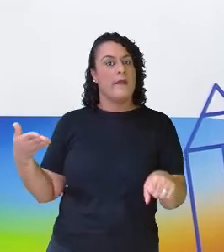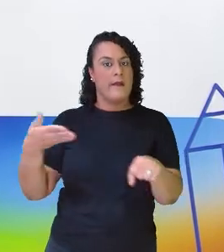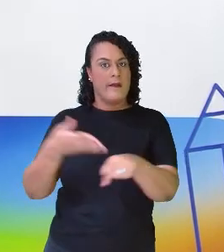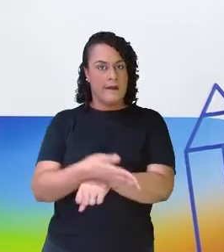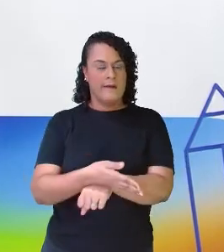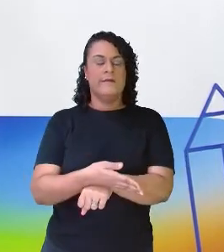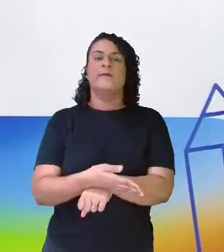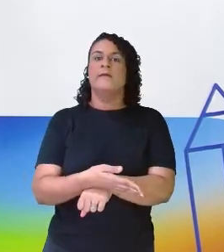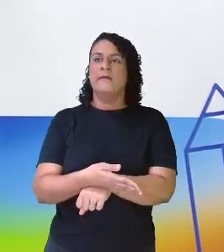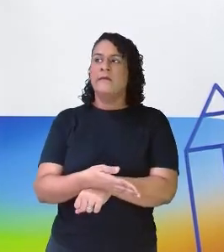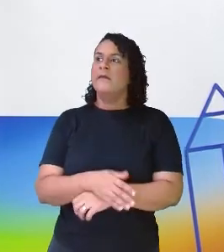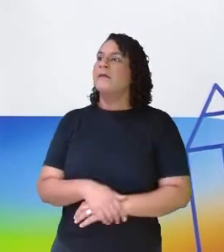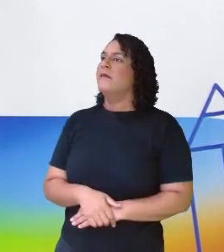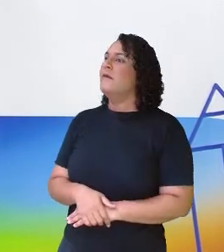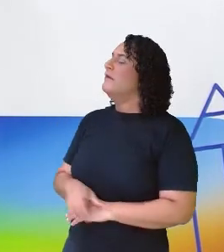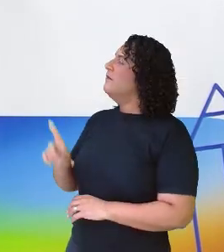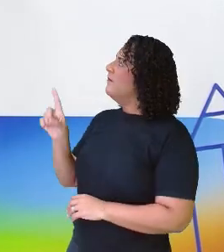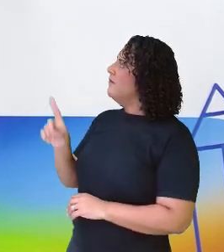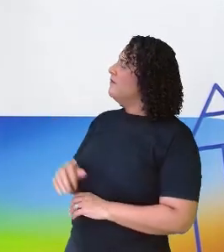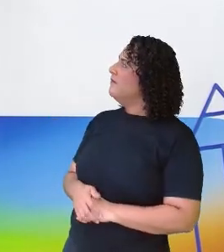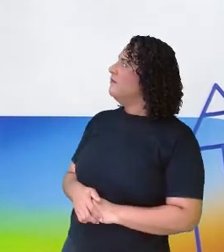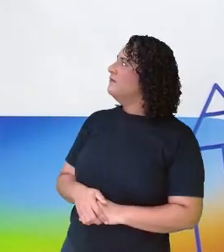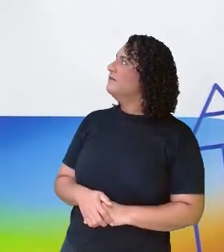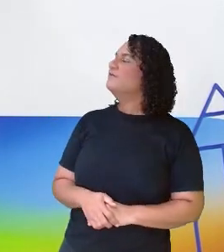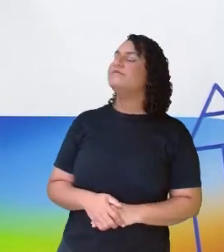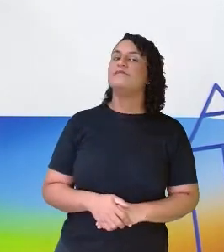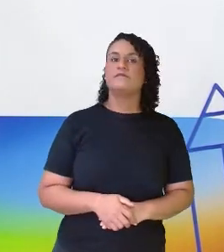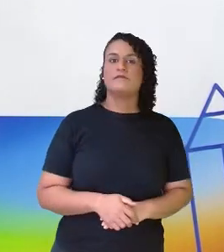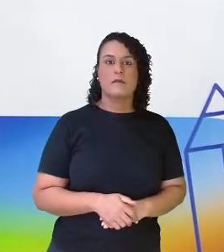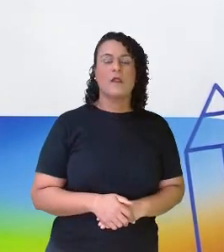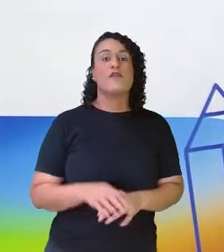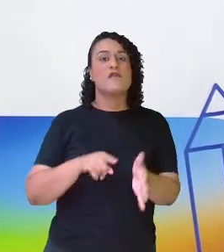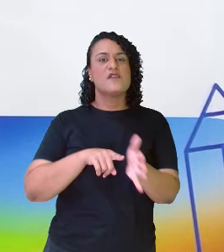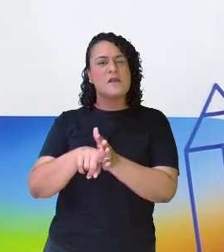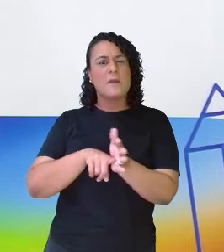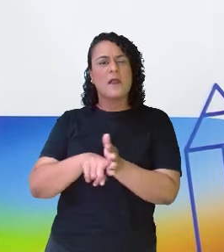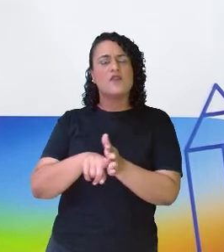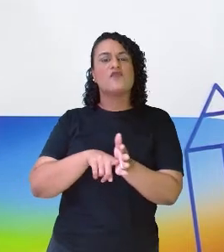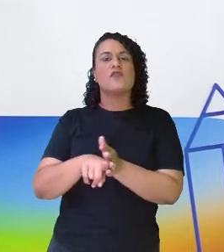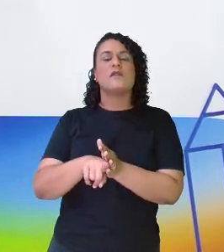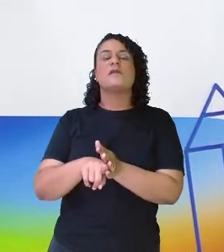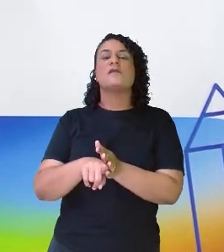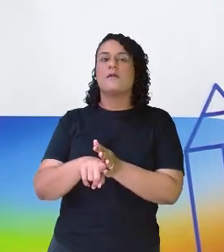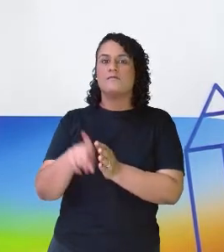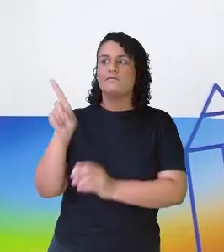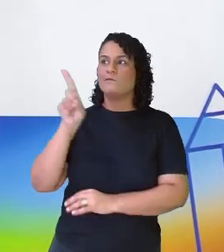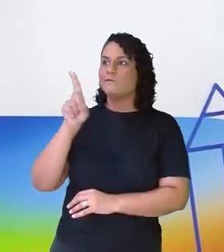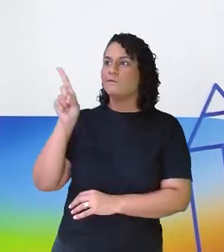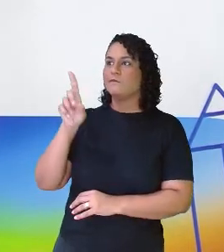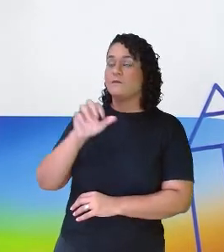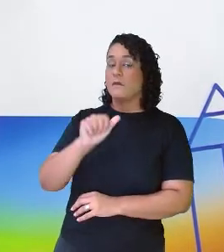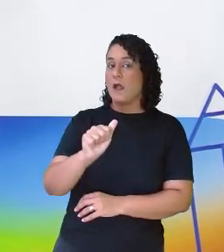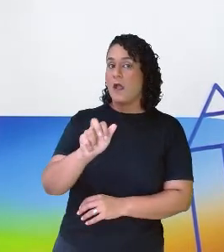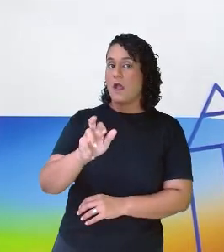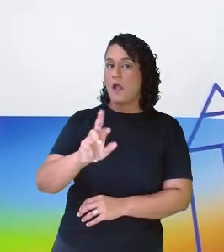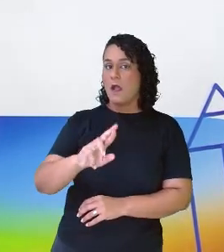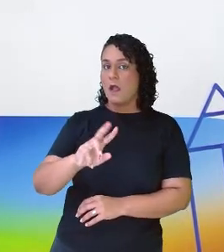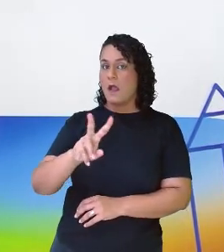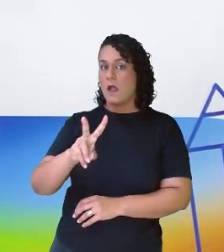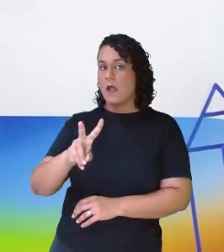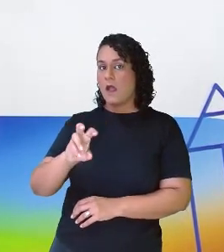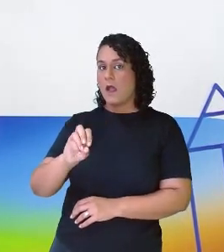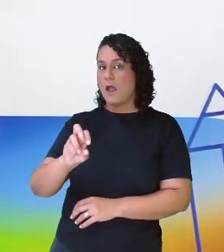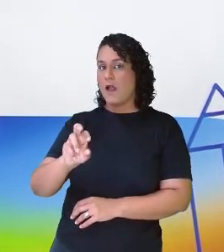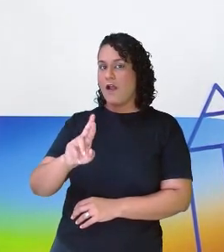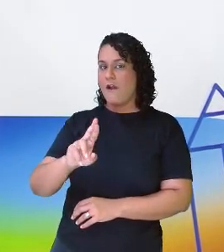acessar, colocando aqui, ó, quando você coloca Árvore do Livro, aí você só precisa colocar o nome Árvore lá, na parte